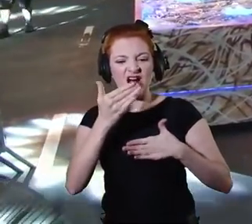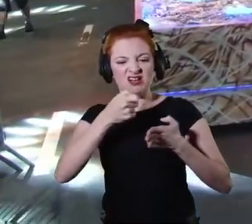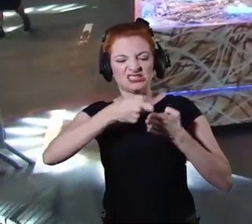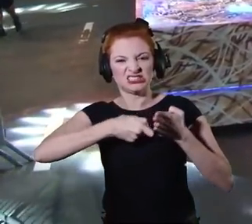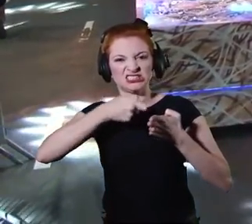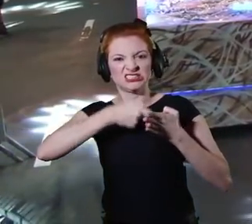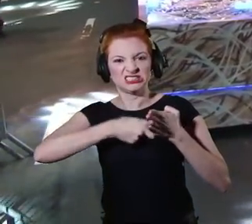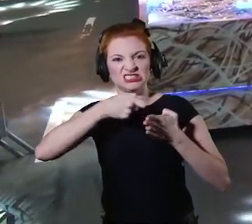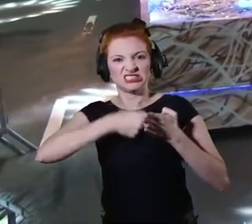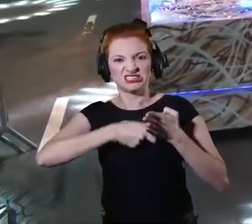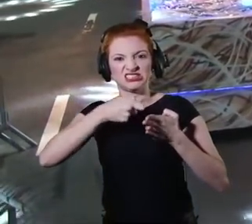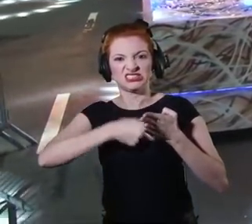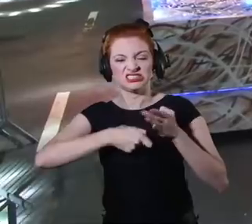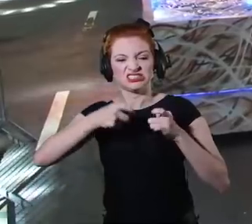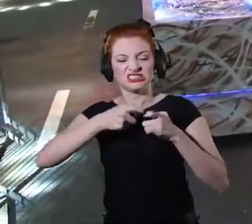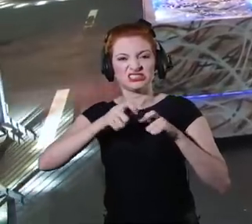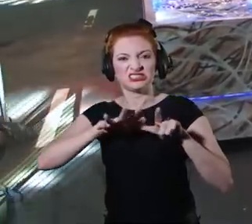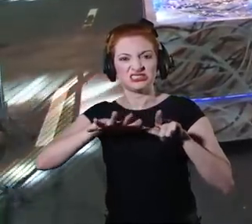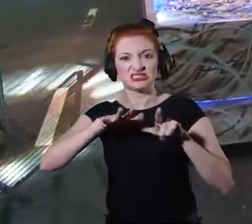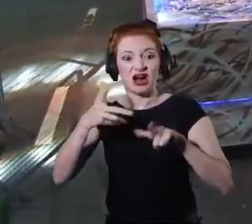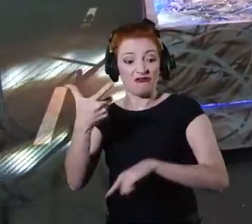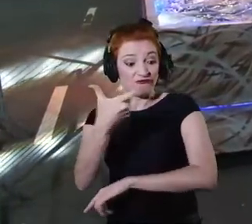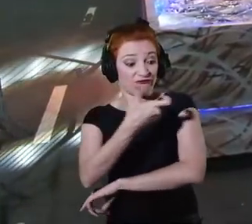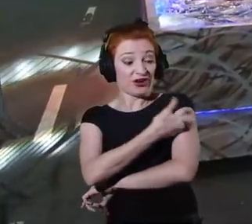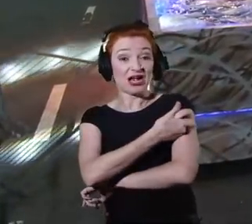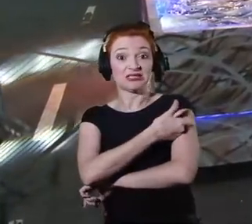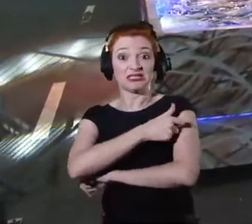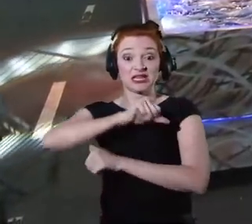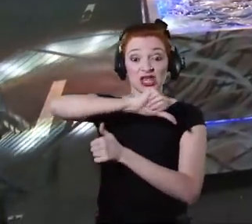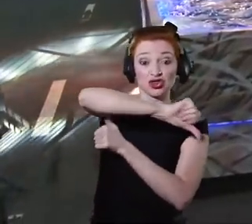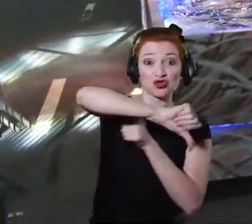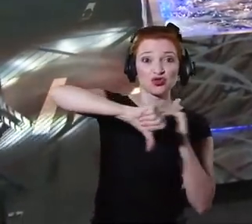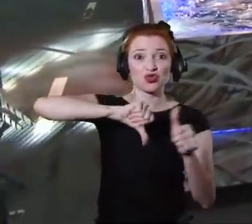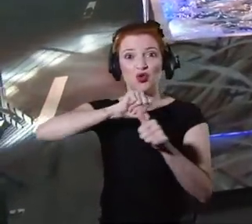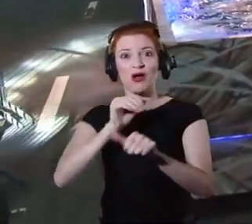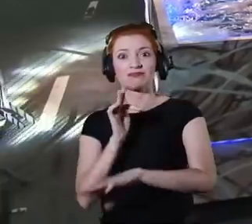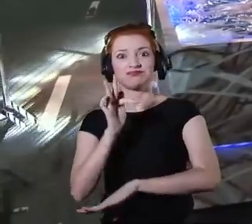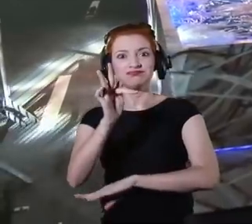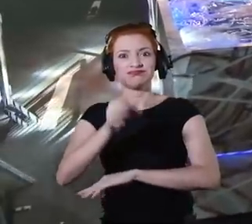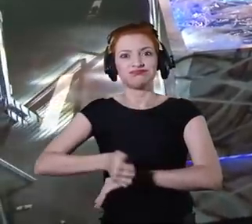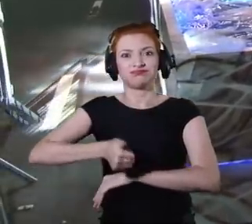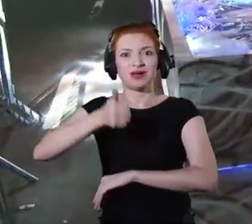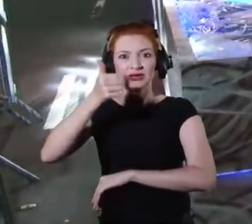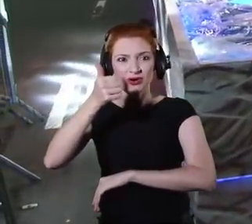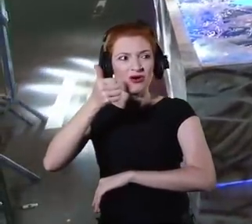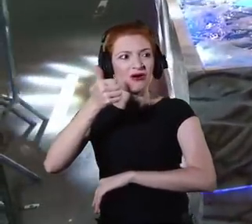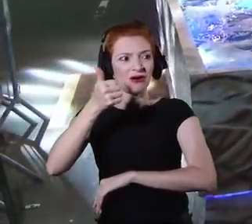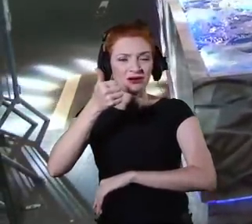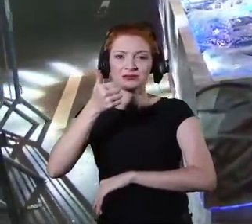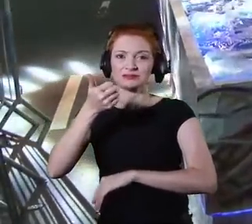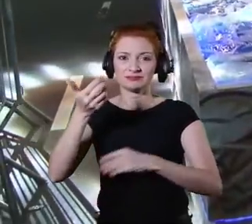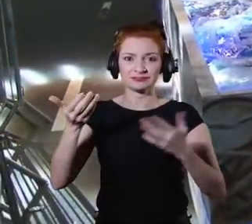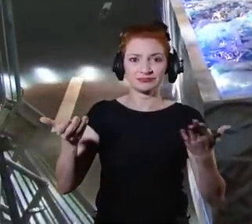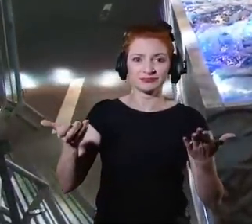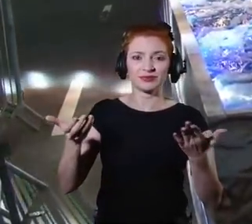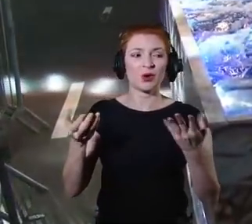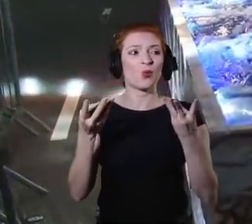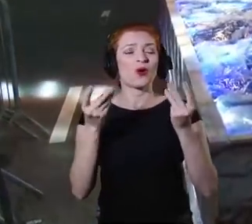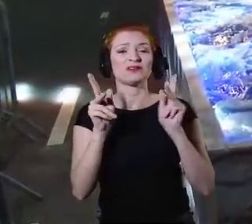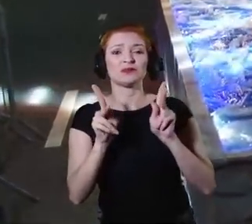nos trouxe uma nova perspectiva para tempos futuros. Quantas mãos não puderam se